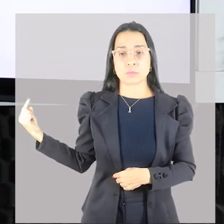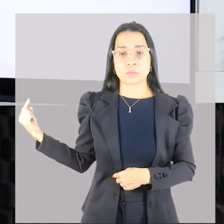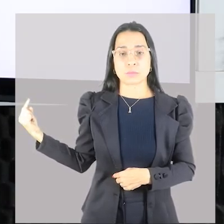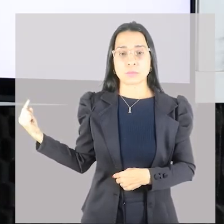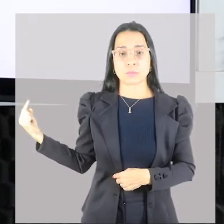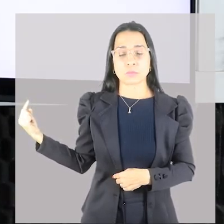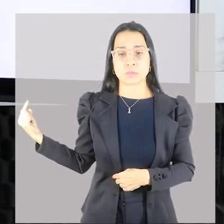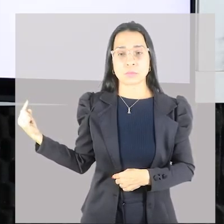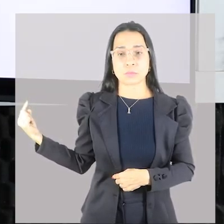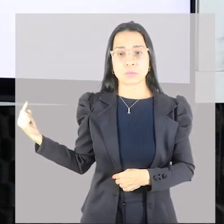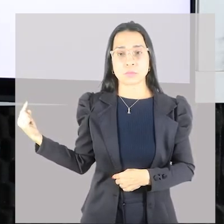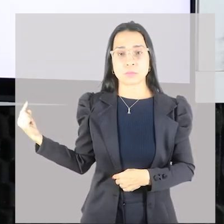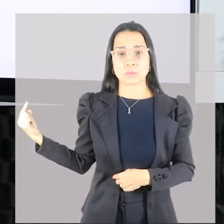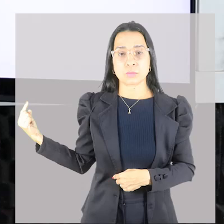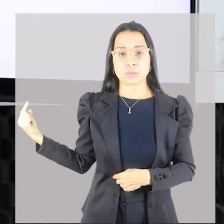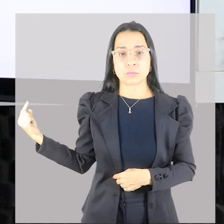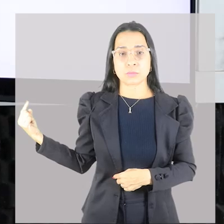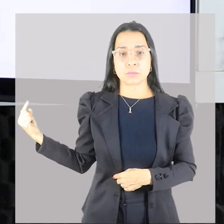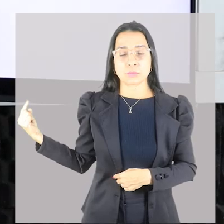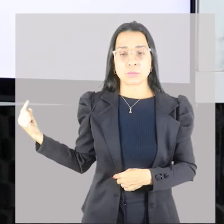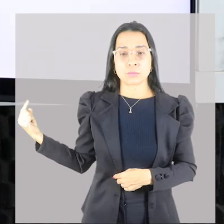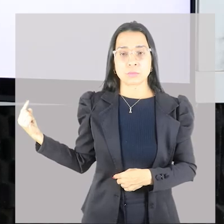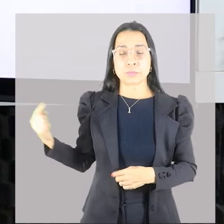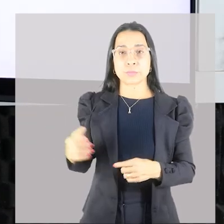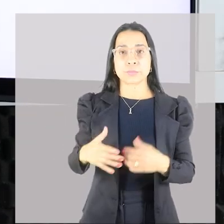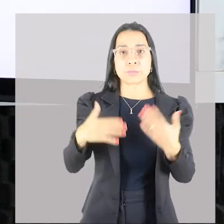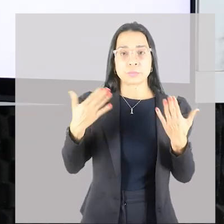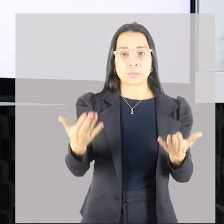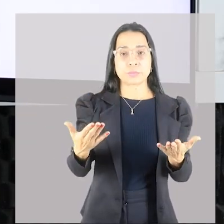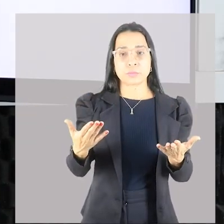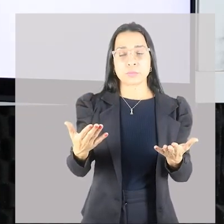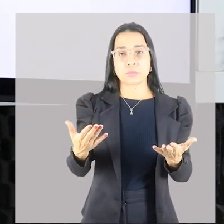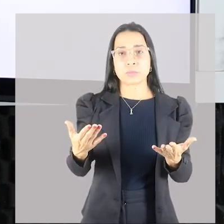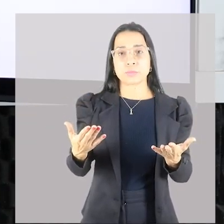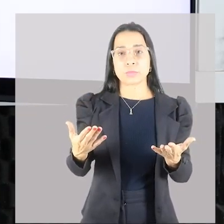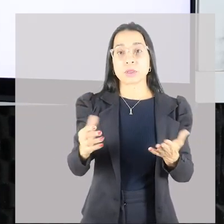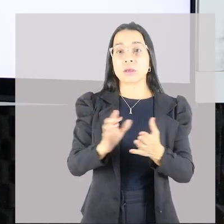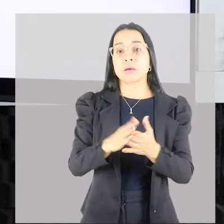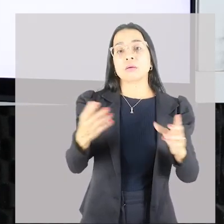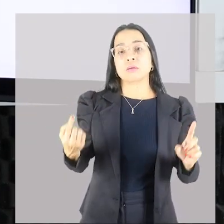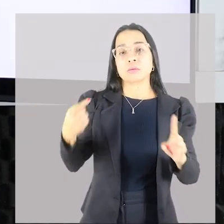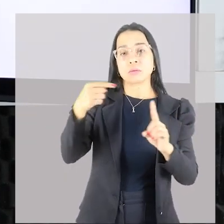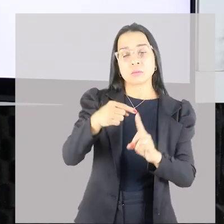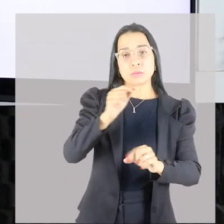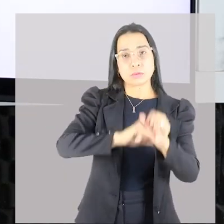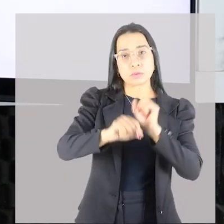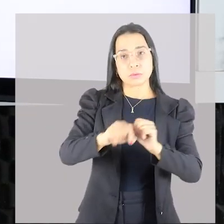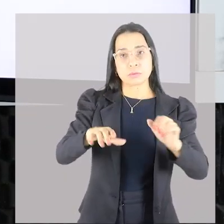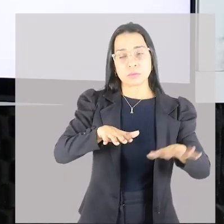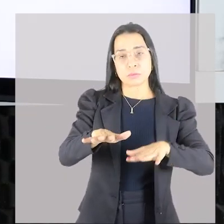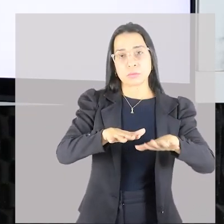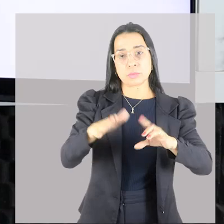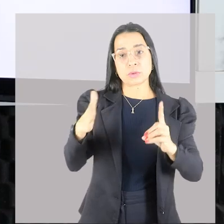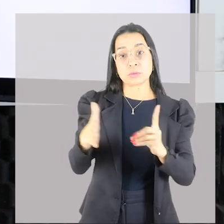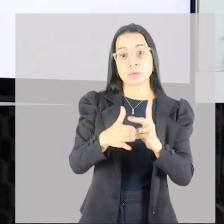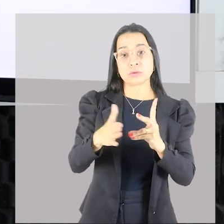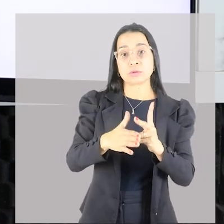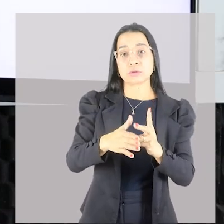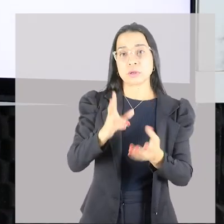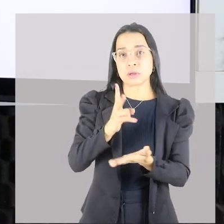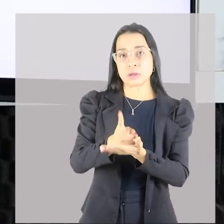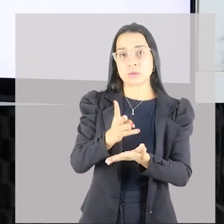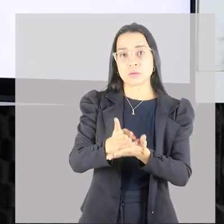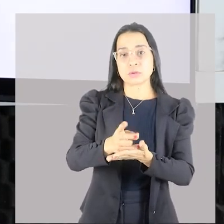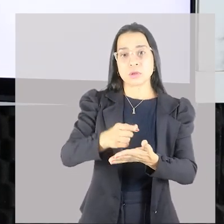línguas, hábitos e tradições. Então, a grande motivação do movimento indígena é exatamente a manutenção,